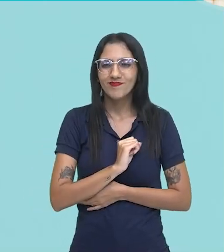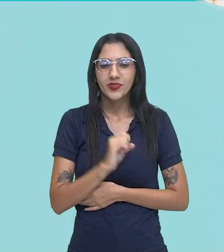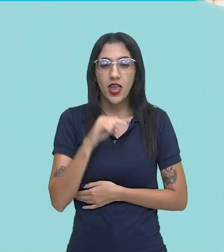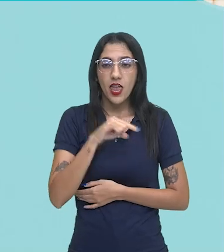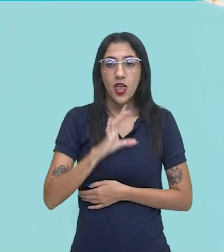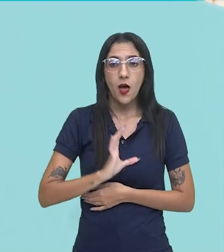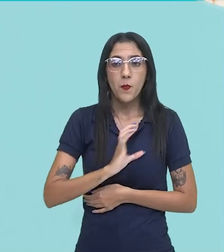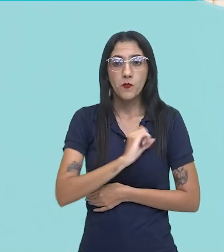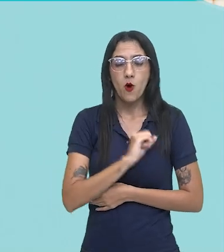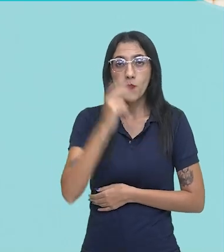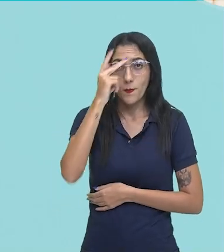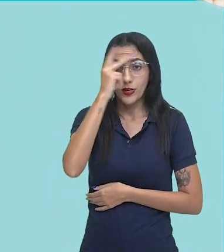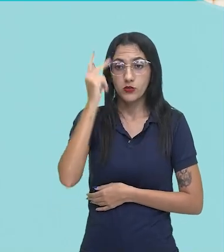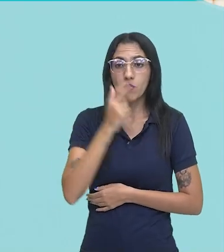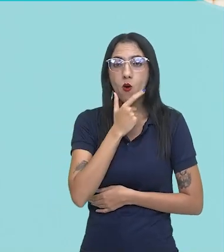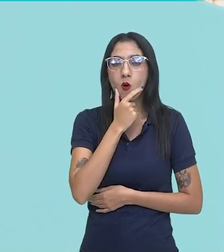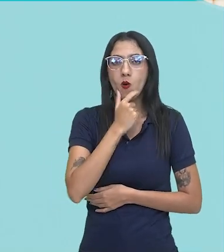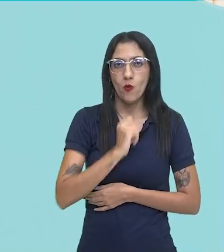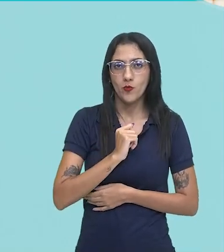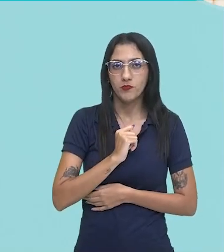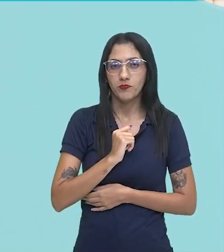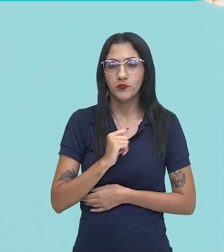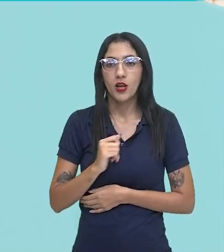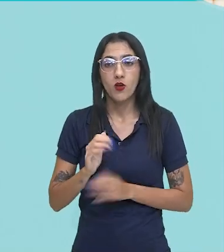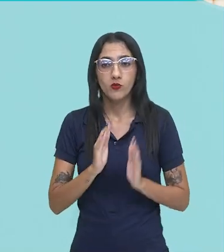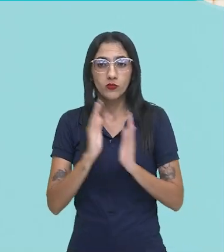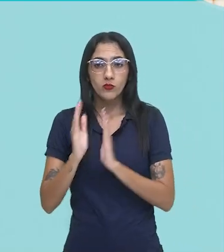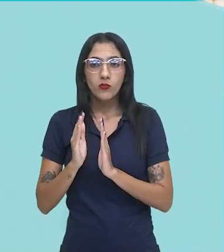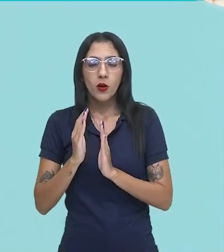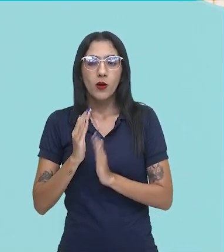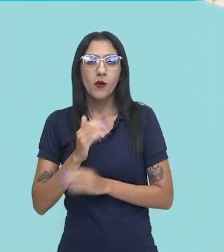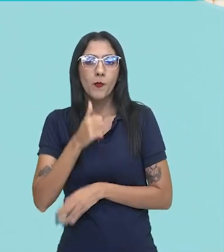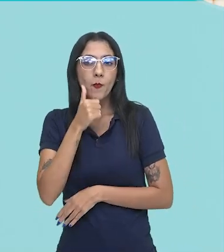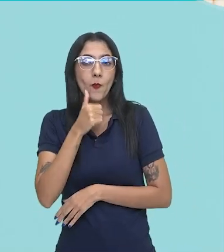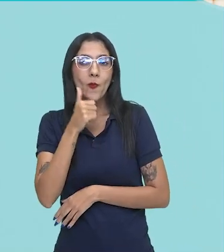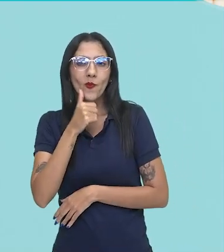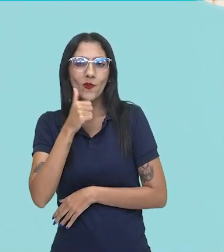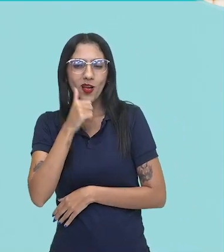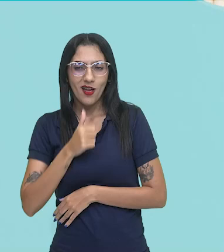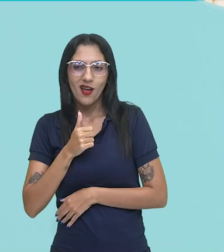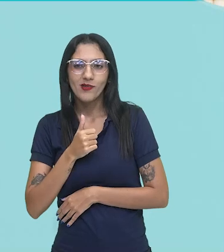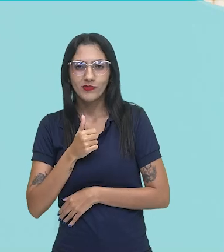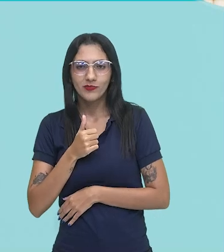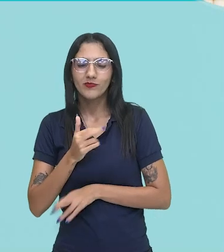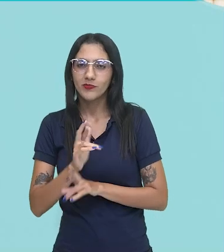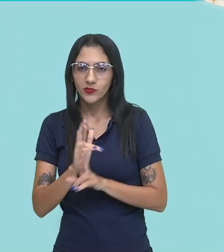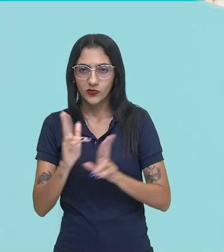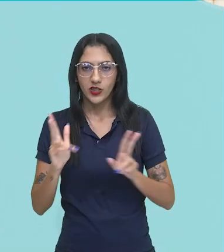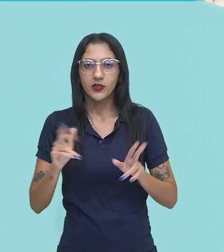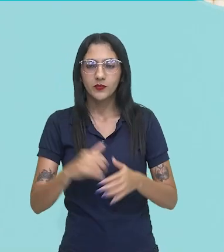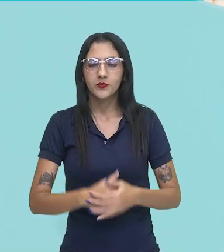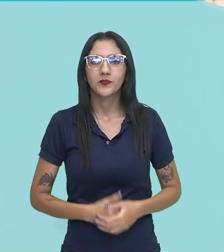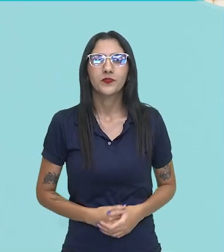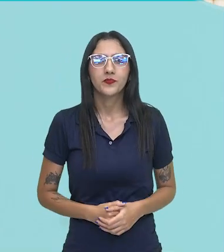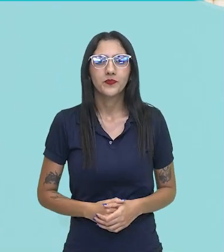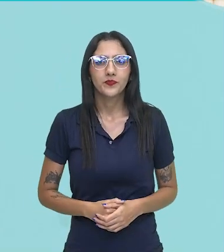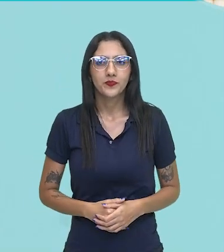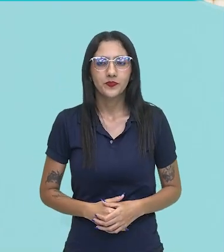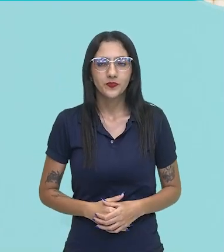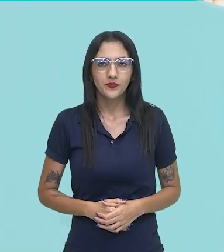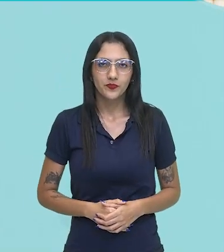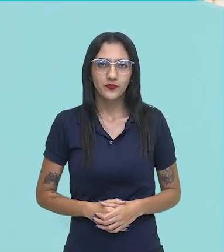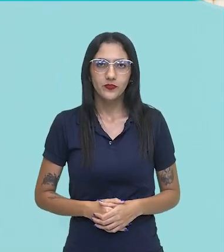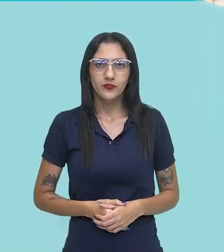é masculino, e no de amigo, o eu lírico é feminino. Tá? Então, a gente